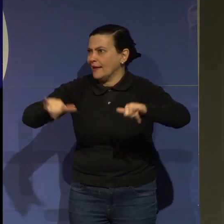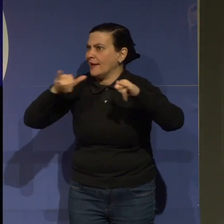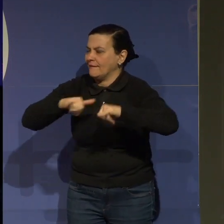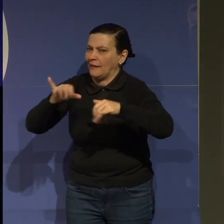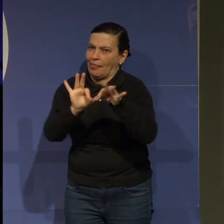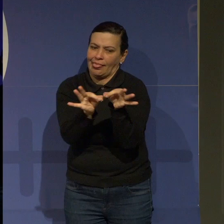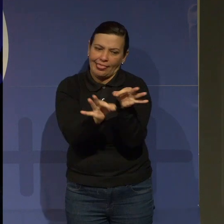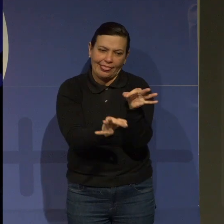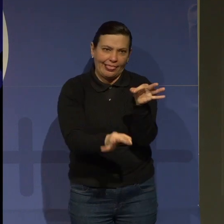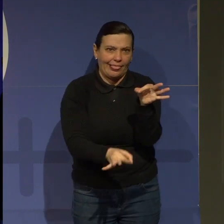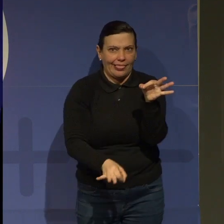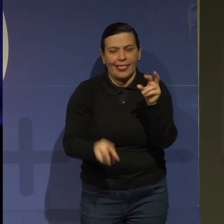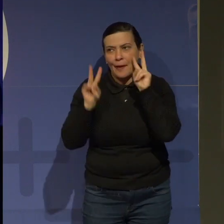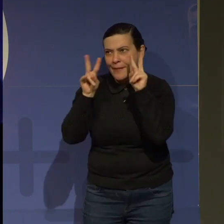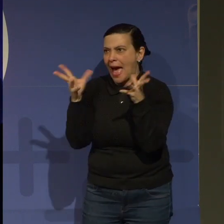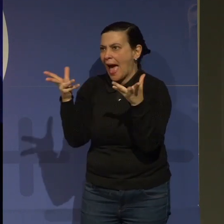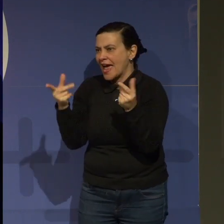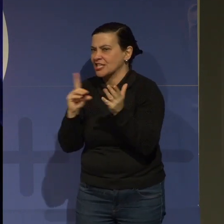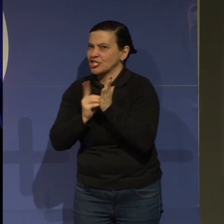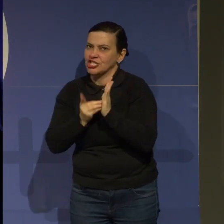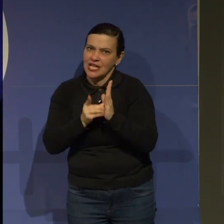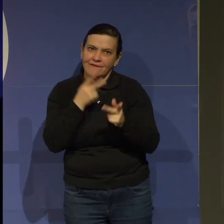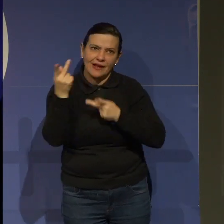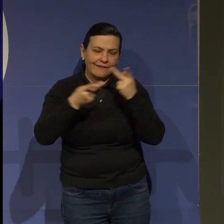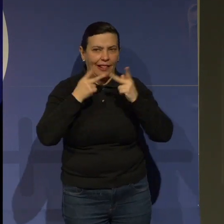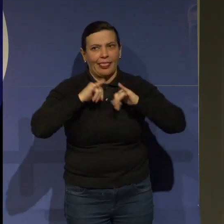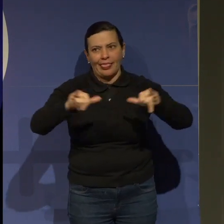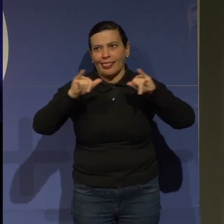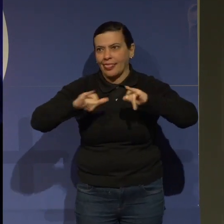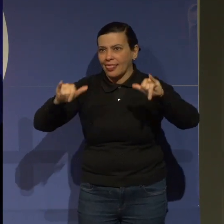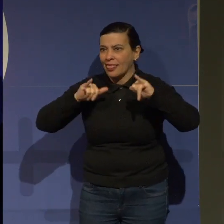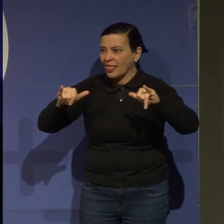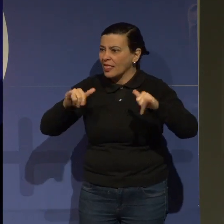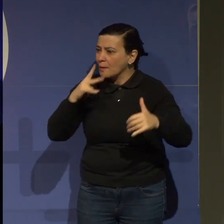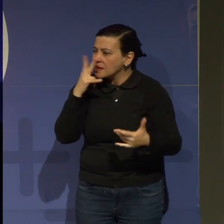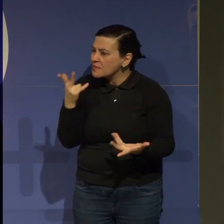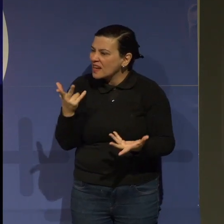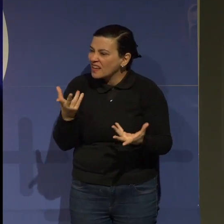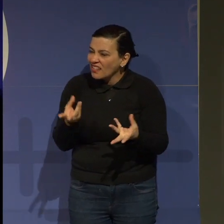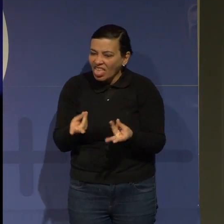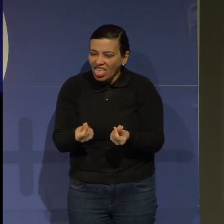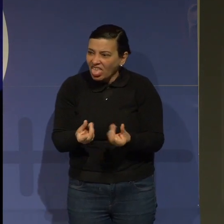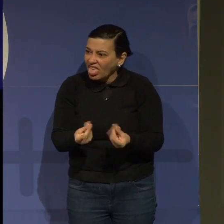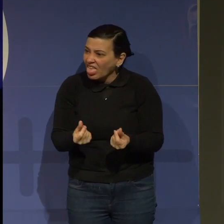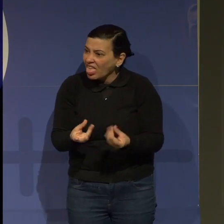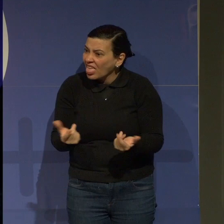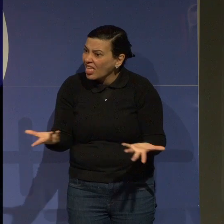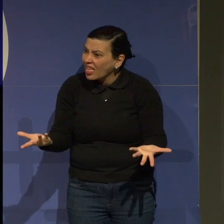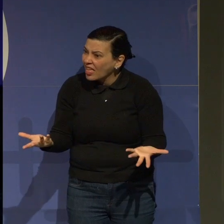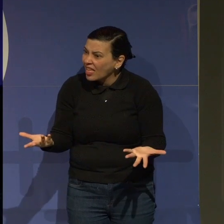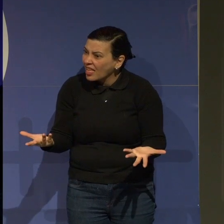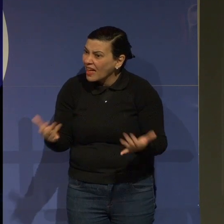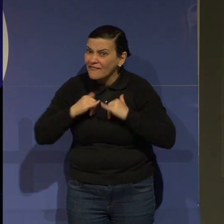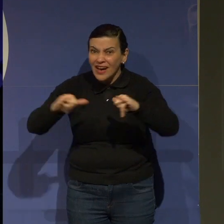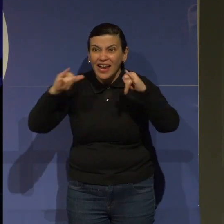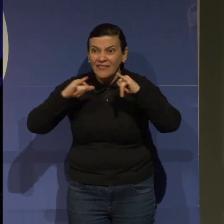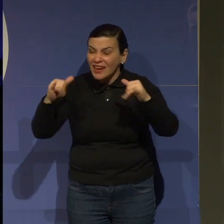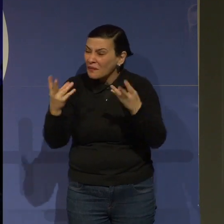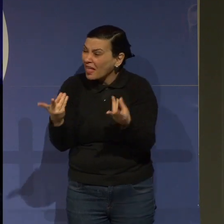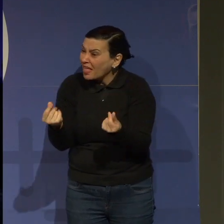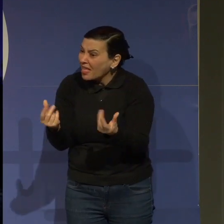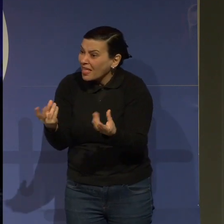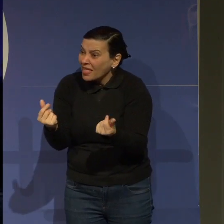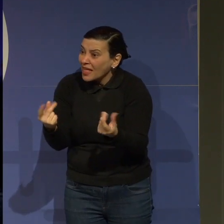conteúdo, no marketing digital, mas, no final das contas, a gente não sai da superfície, a gente não consegue aprofundar, e as pessoas